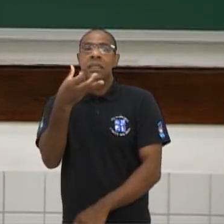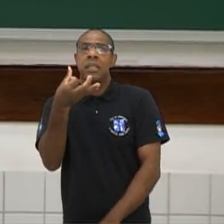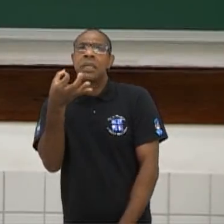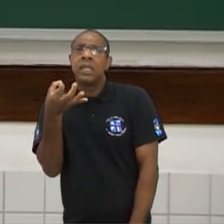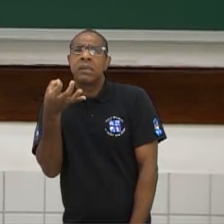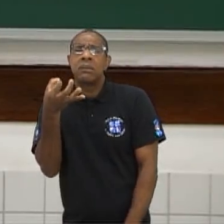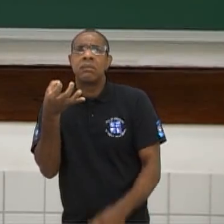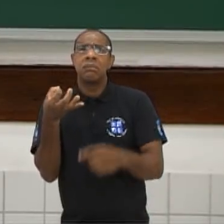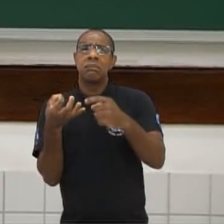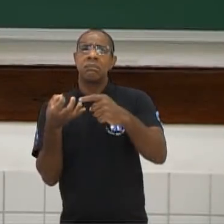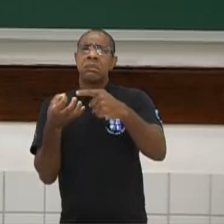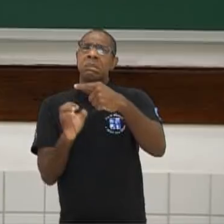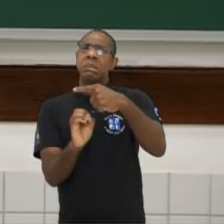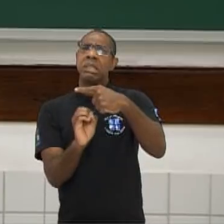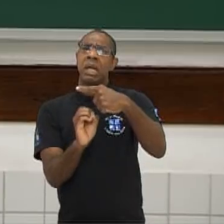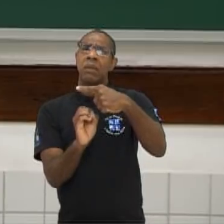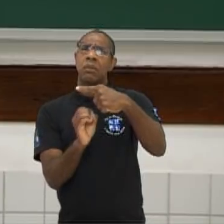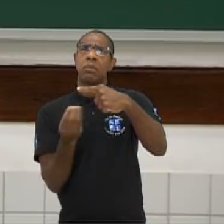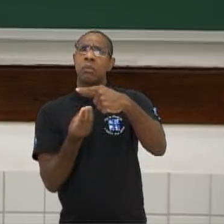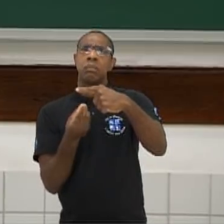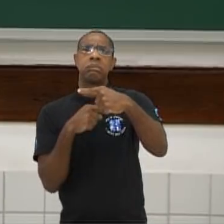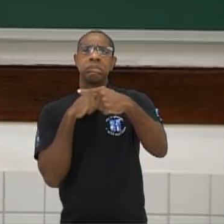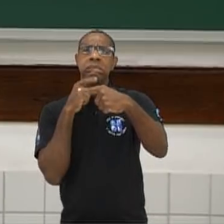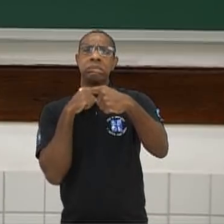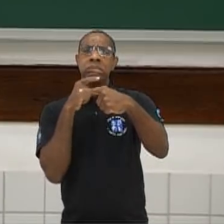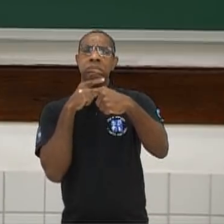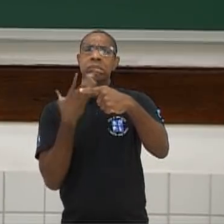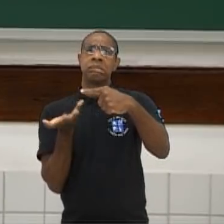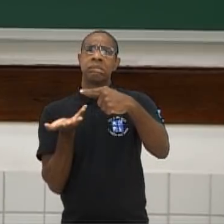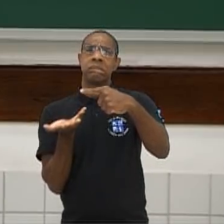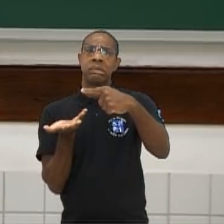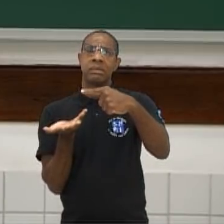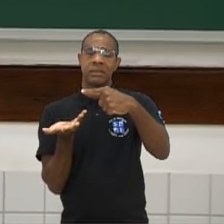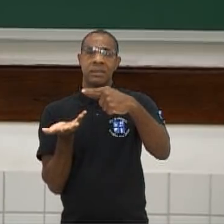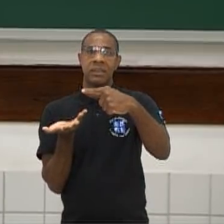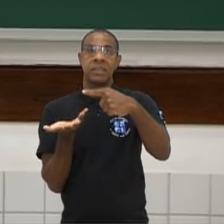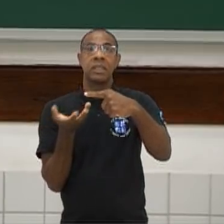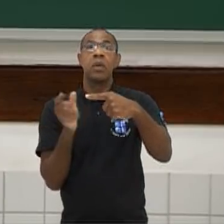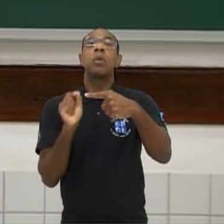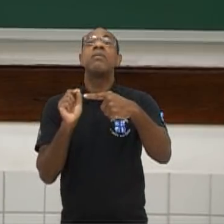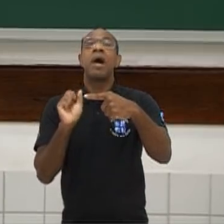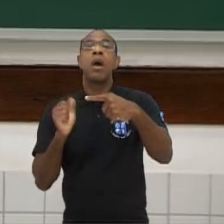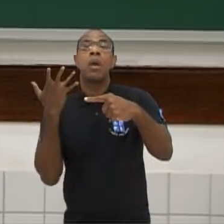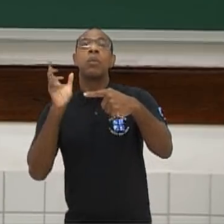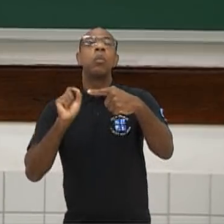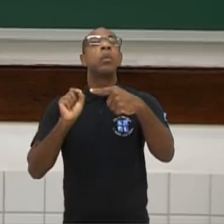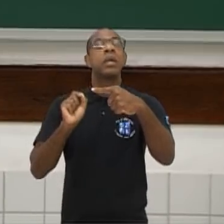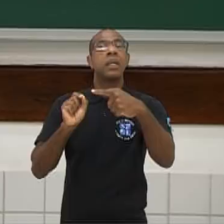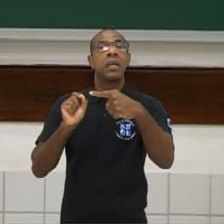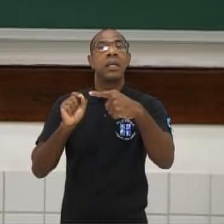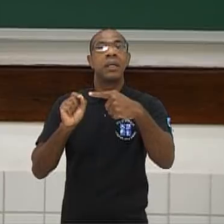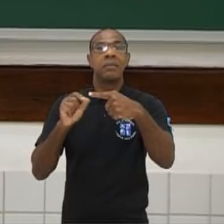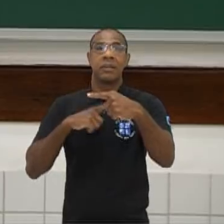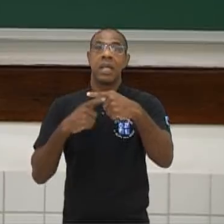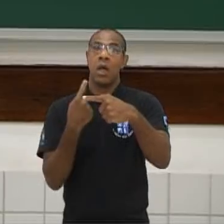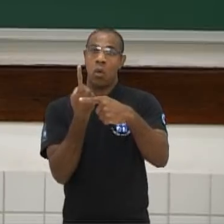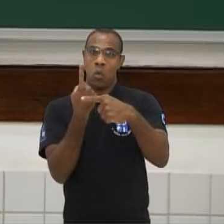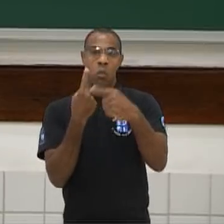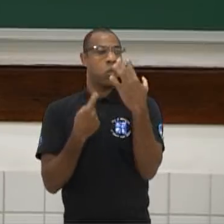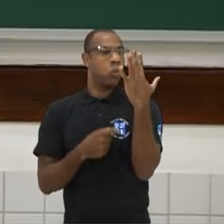vem o detalhe, matematicamente você não consegue estar trabalhando com isso. Então, o que vai estar ocorrendo? Você estará com um